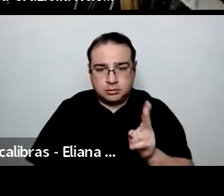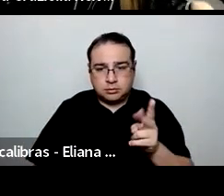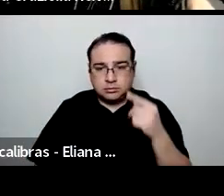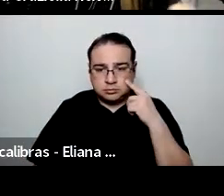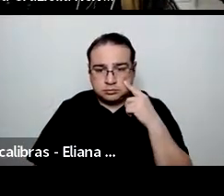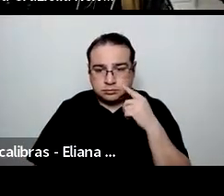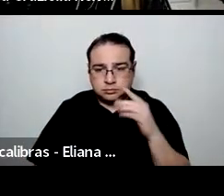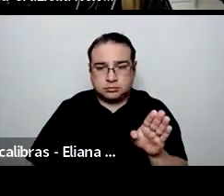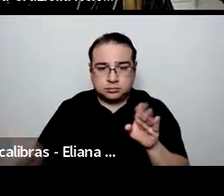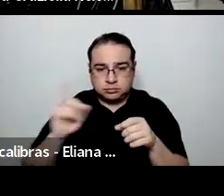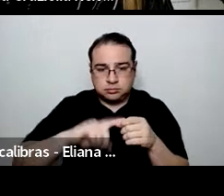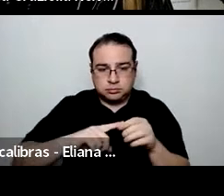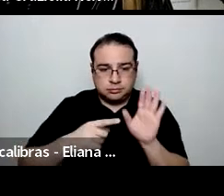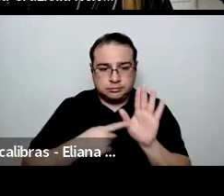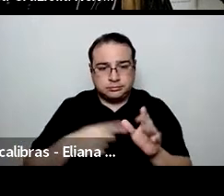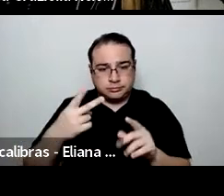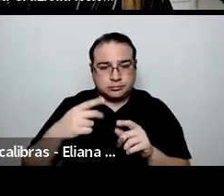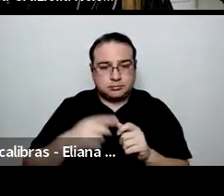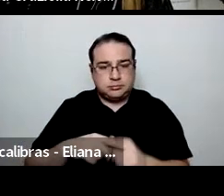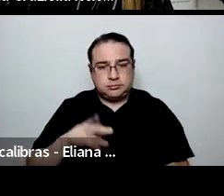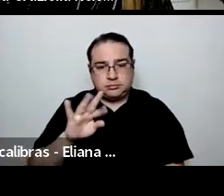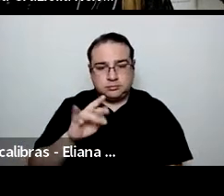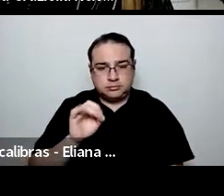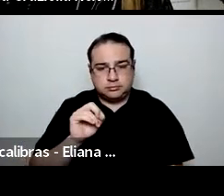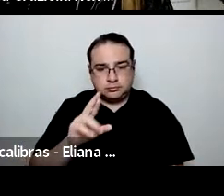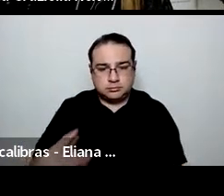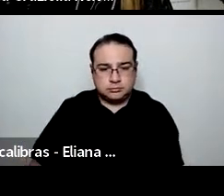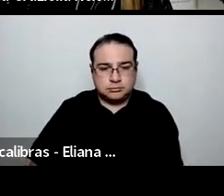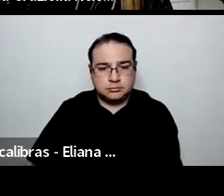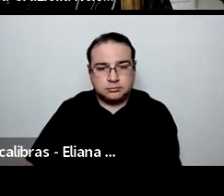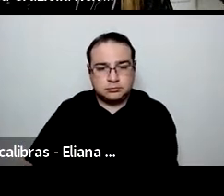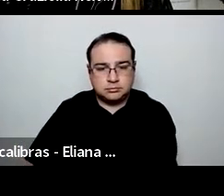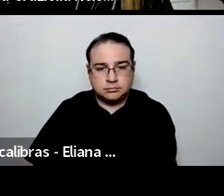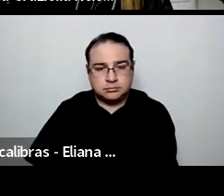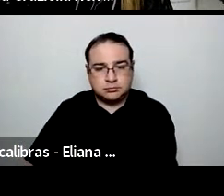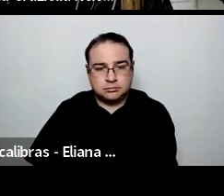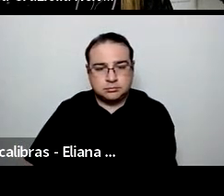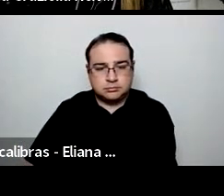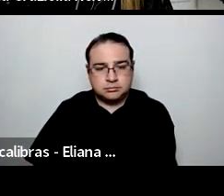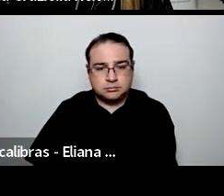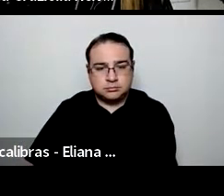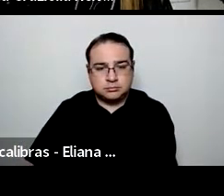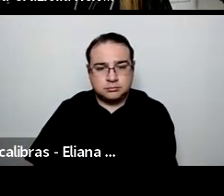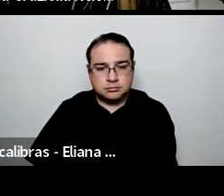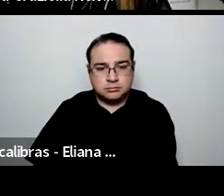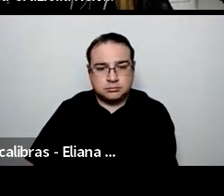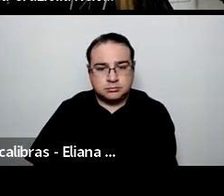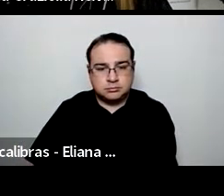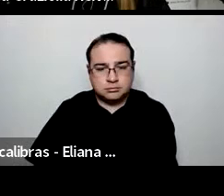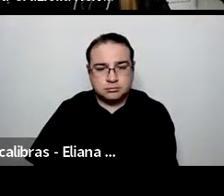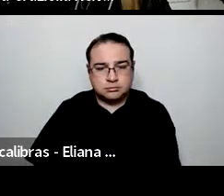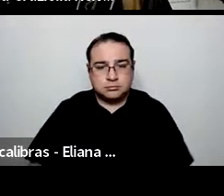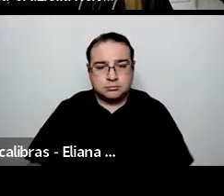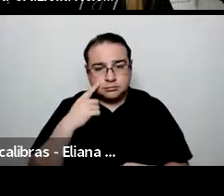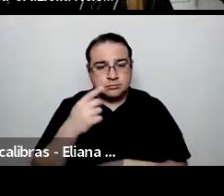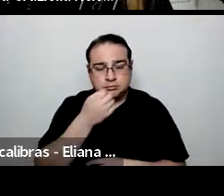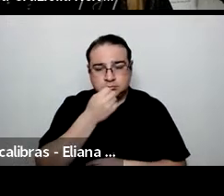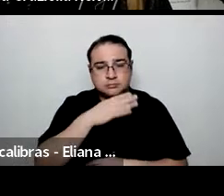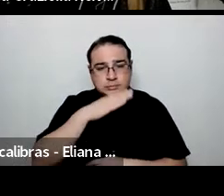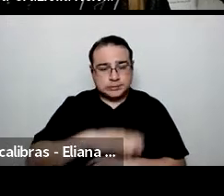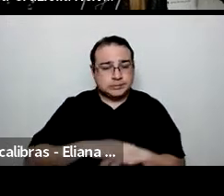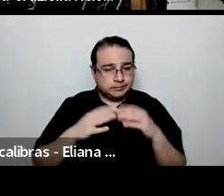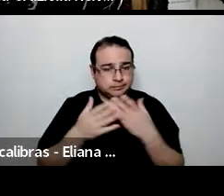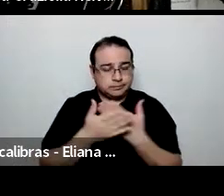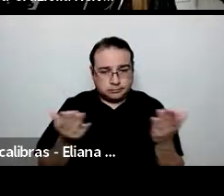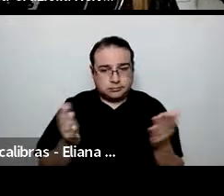Volvo a palavra ao senhor relator a senhora Presidente nobres pares mais uma boa tarde